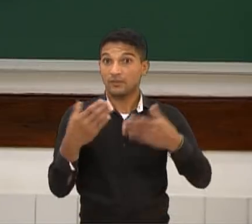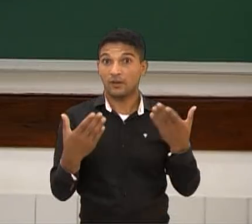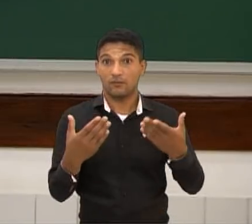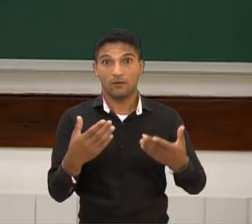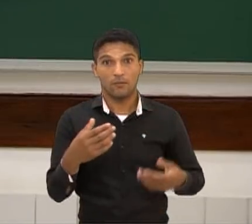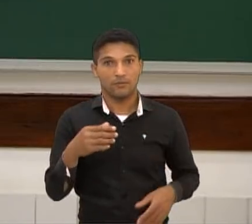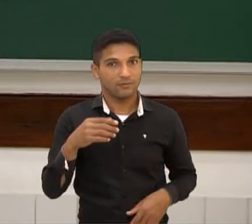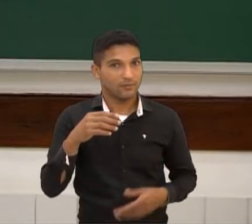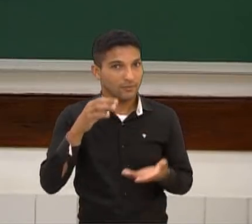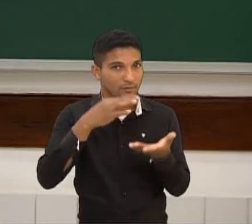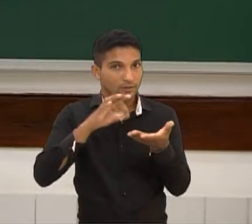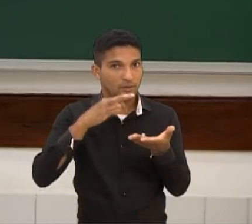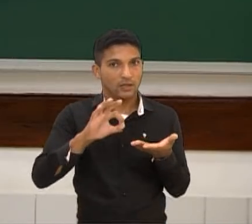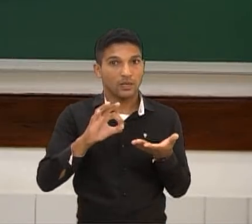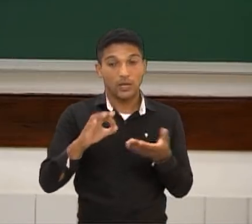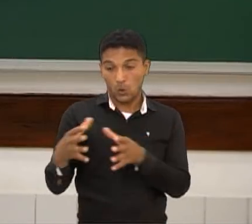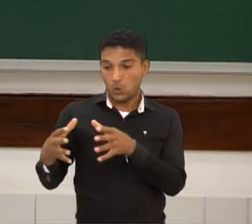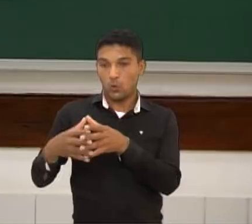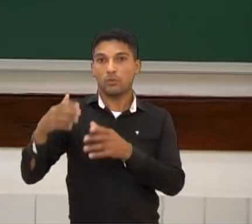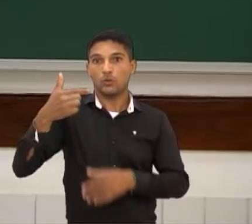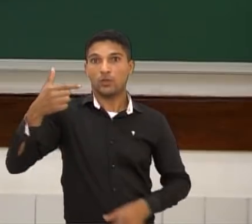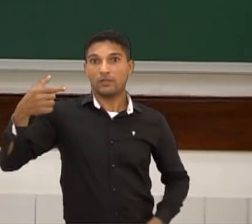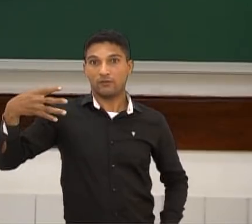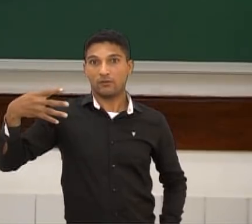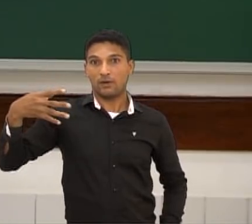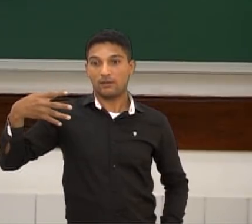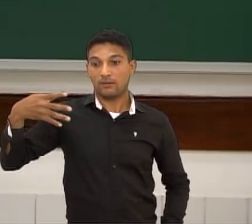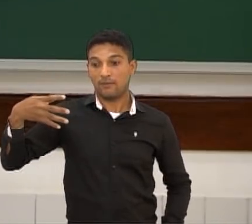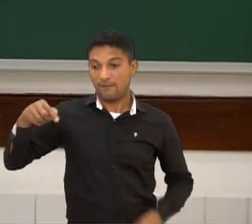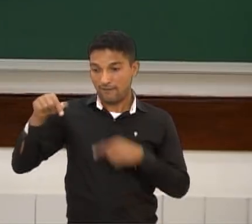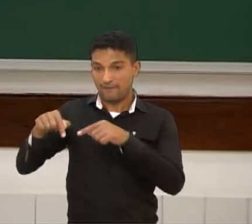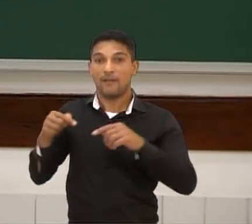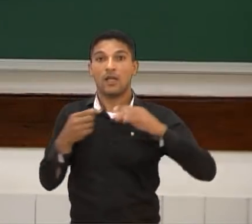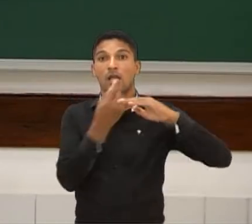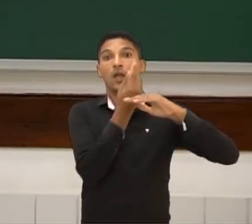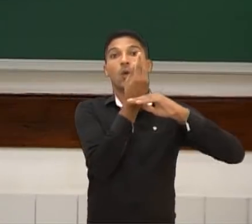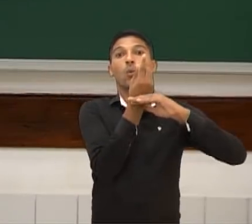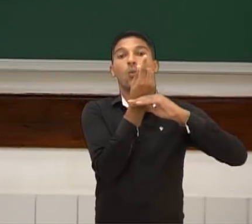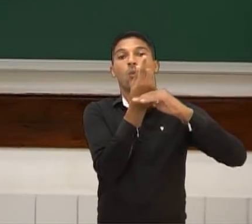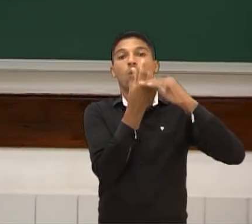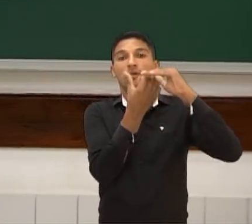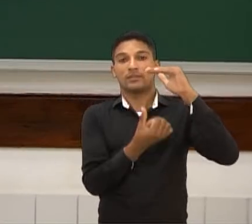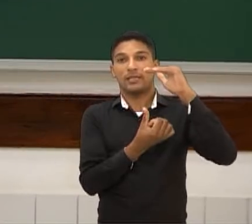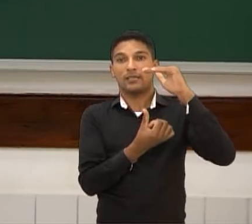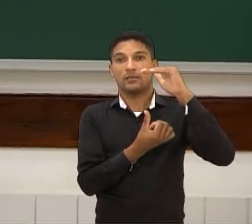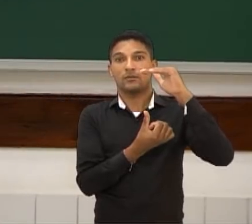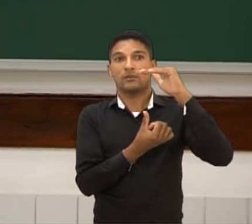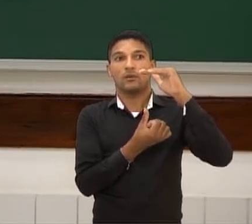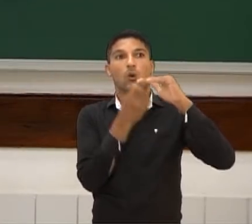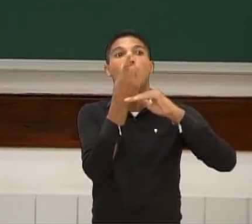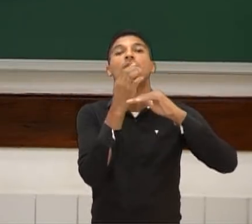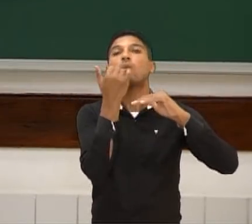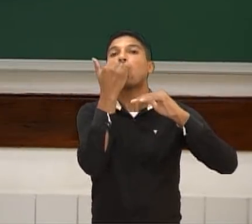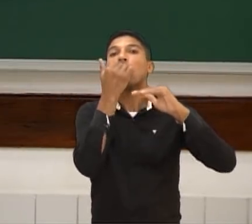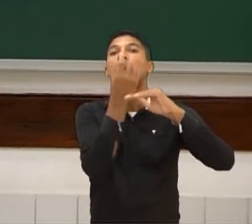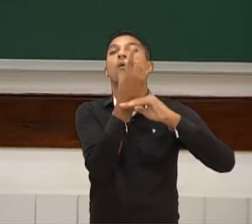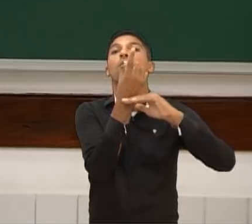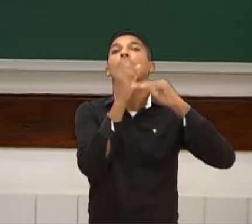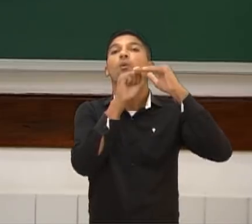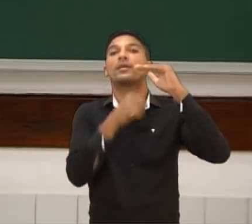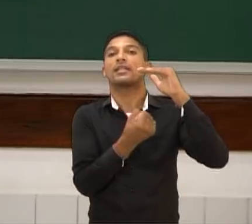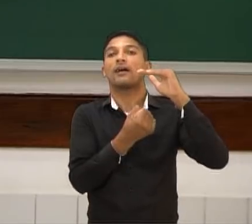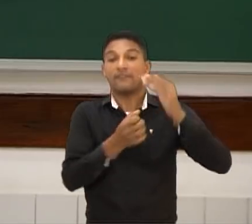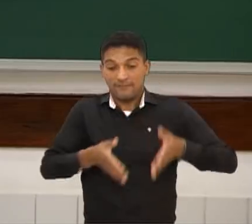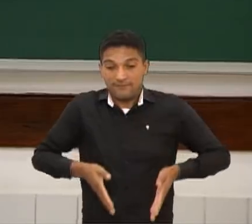Vamos verificar, pessoal, então, quantas pessoas que nasceram na região Nordeste, desse total de 224? Então, vamos verificar lá, né?